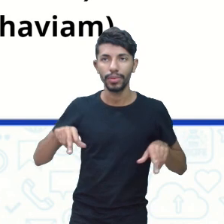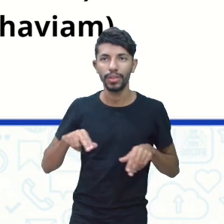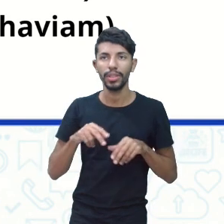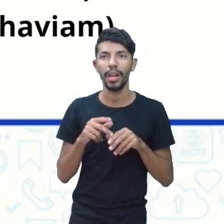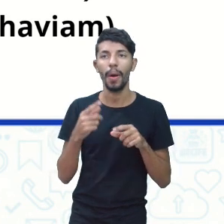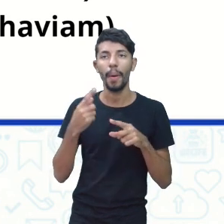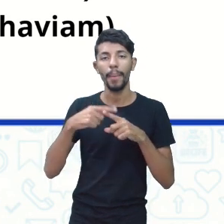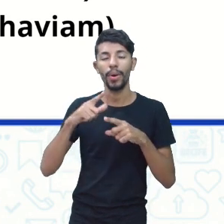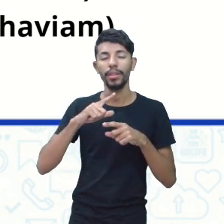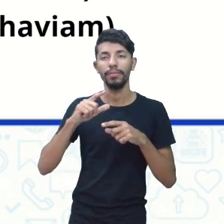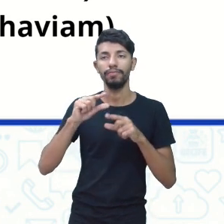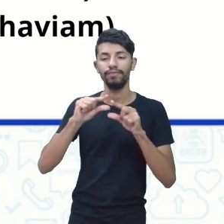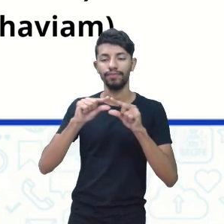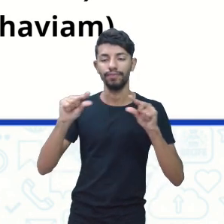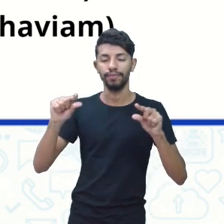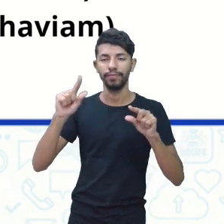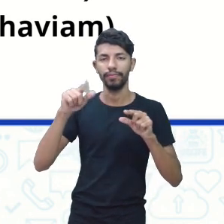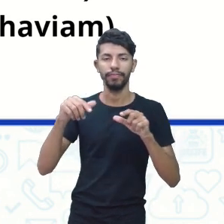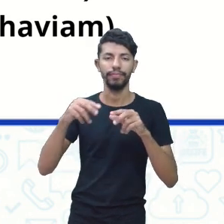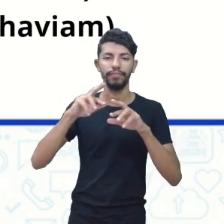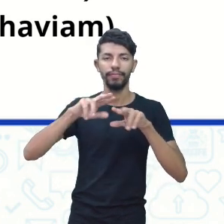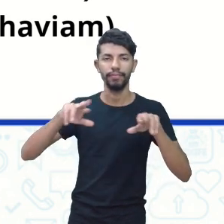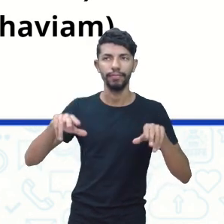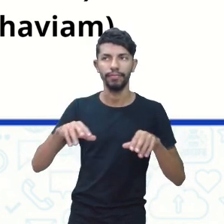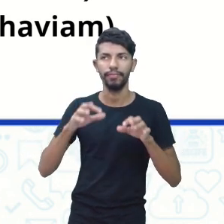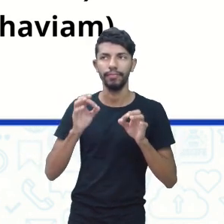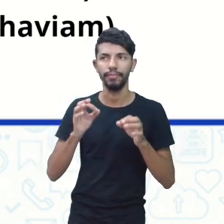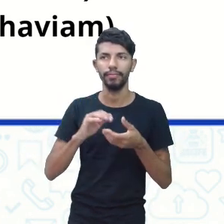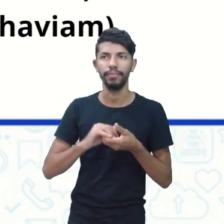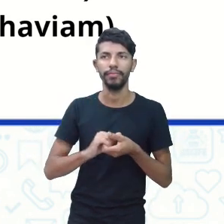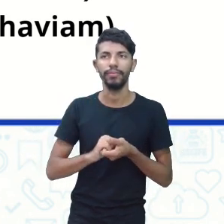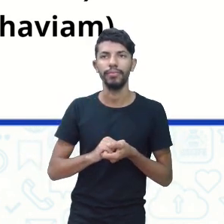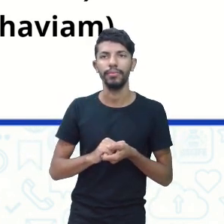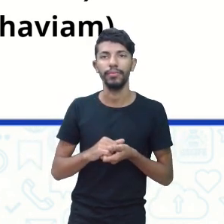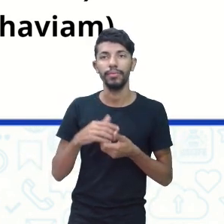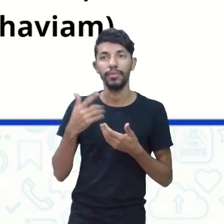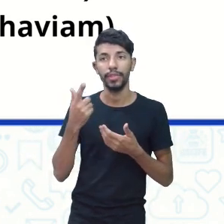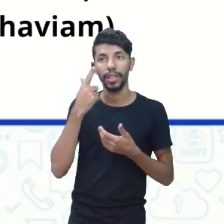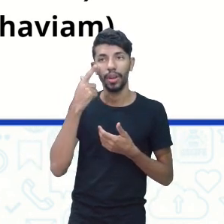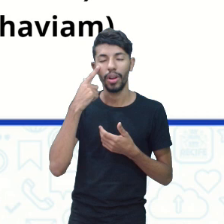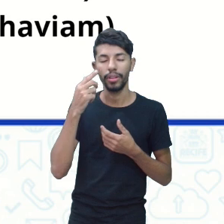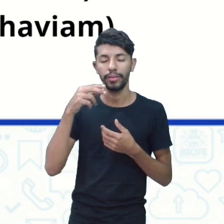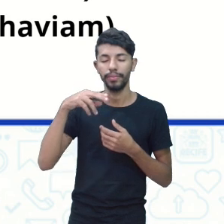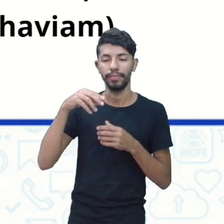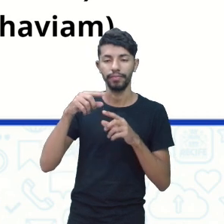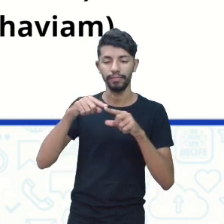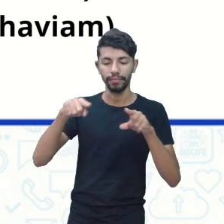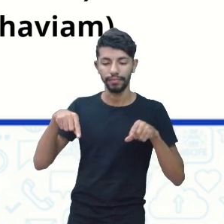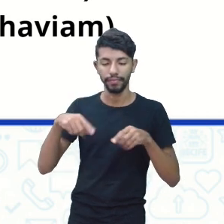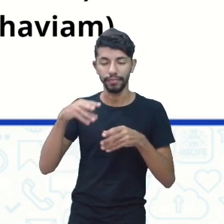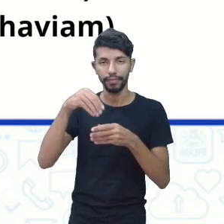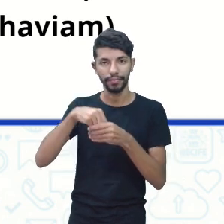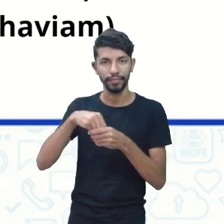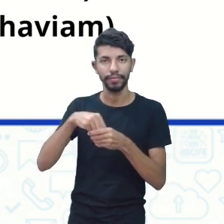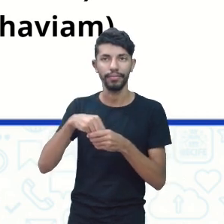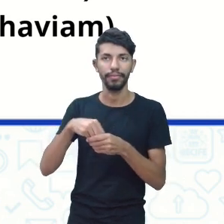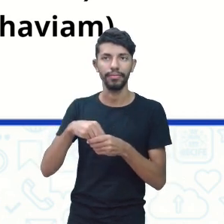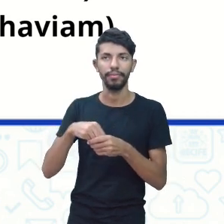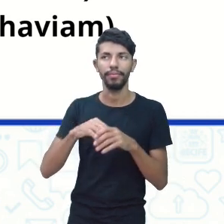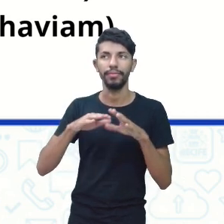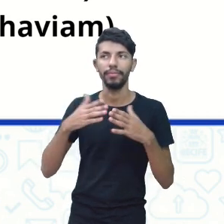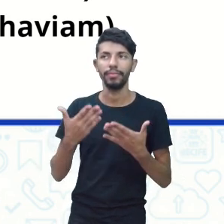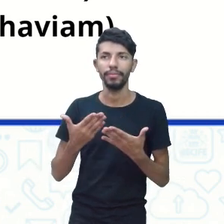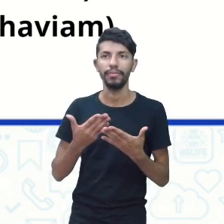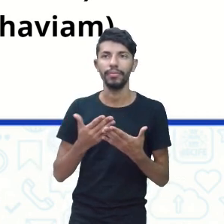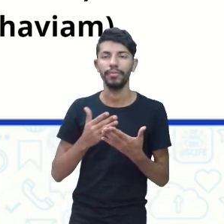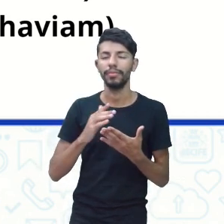haviam alguns meninos na sala. Então, na sala, não é? Só haviam alguns meninos na sala. Então,